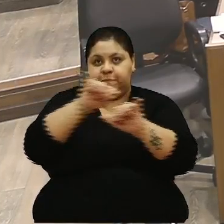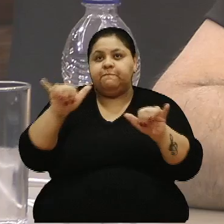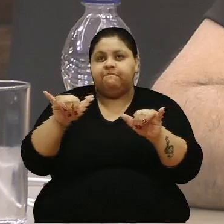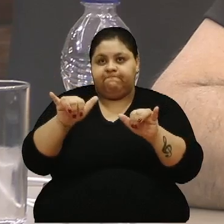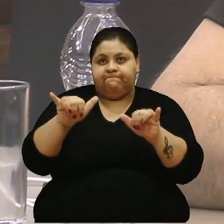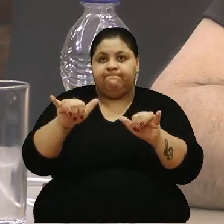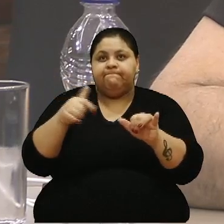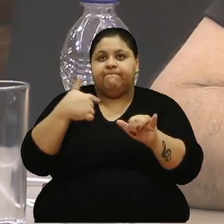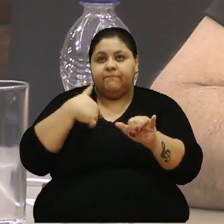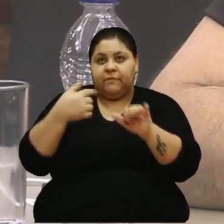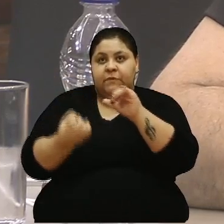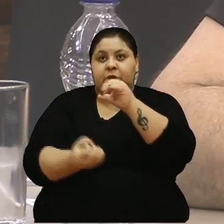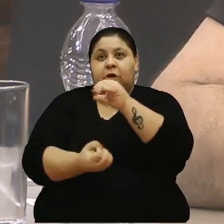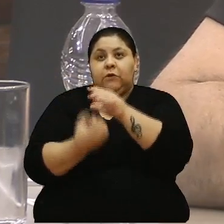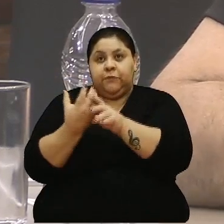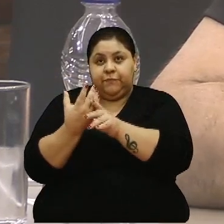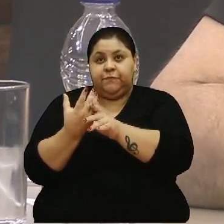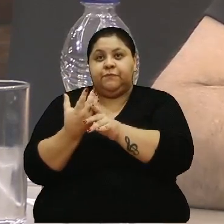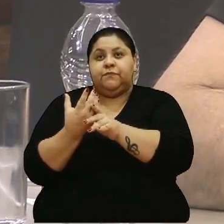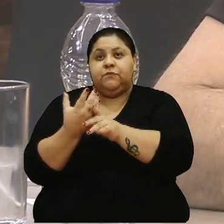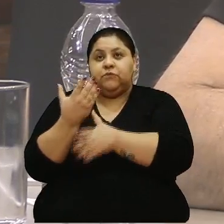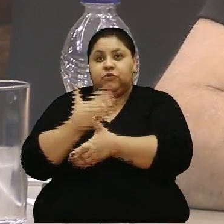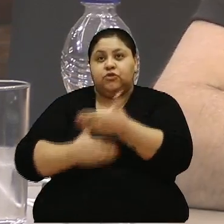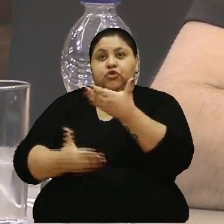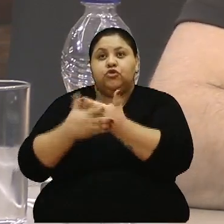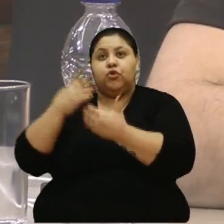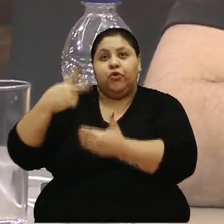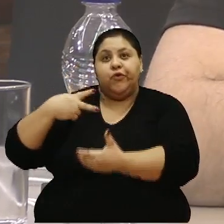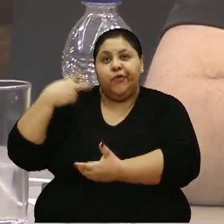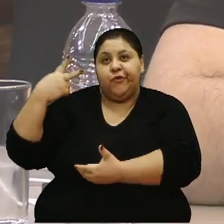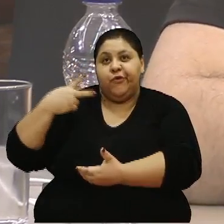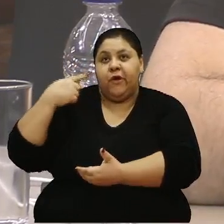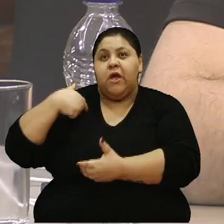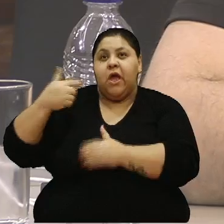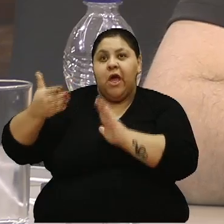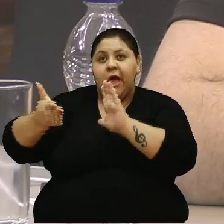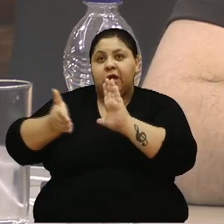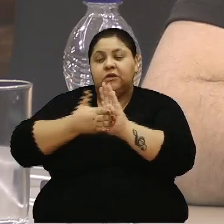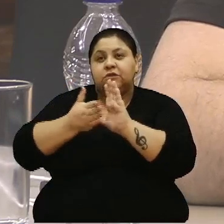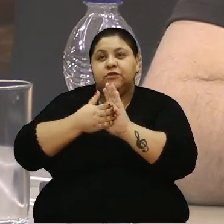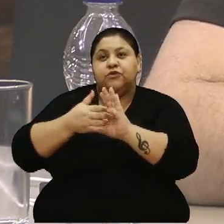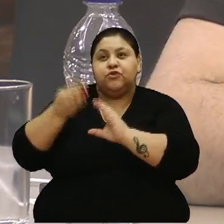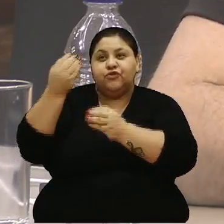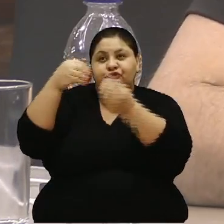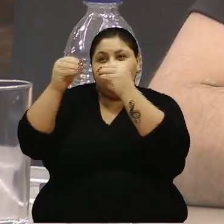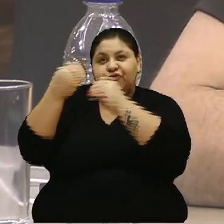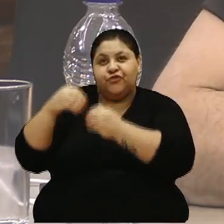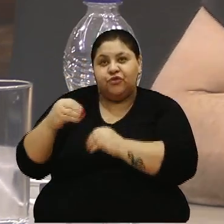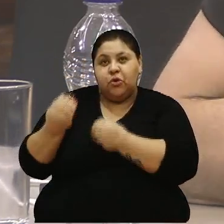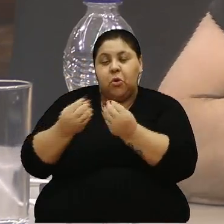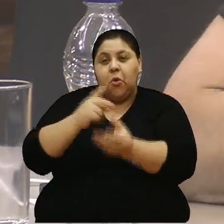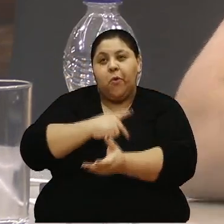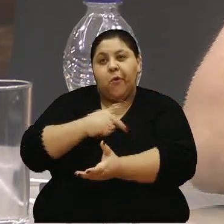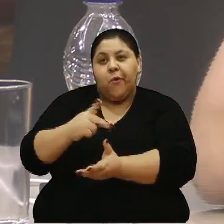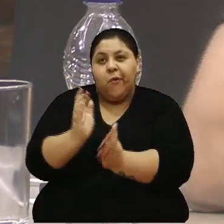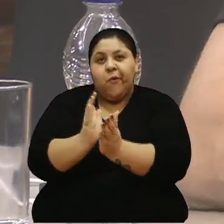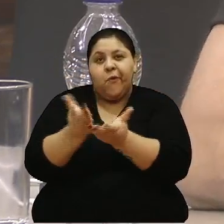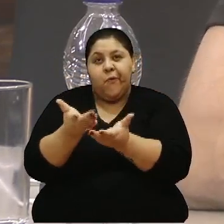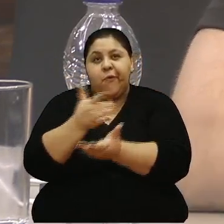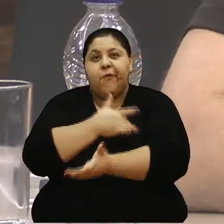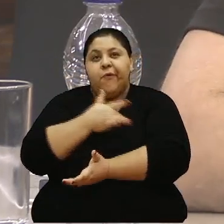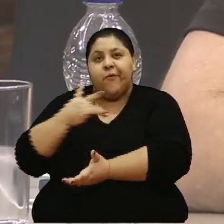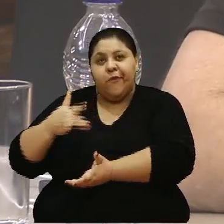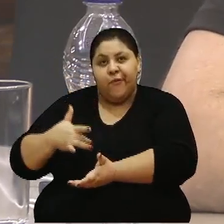Eu sou autor da criação, aliás, todos os vereadores, né? Eu propus o desmembramento enquanto presidente da Comissão de Saúde